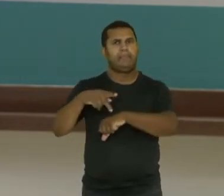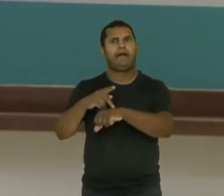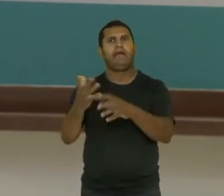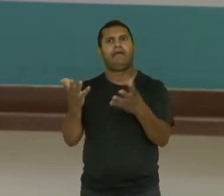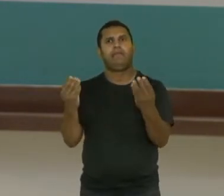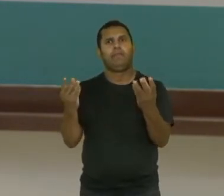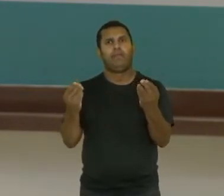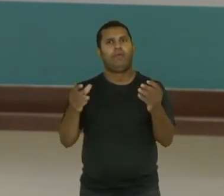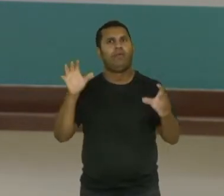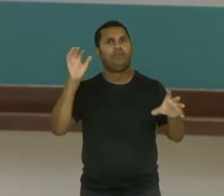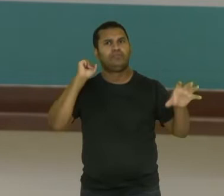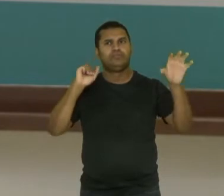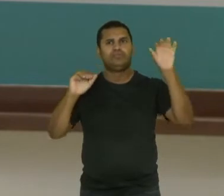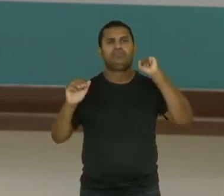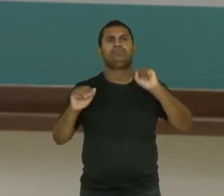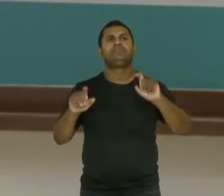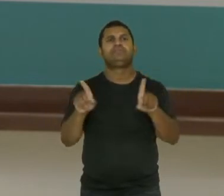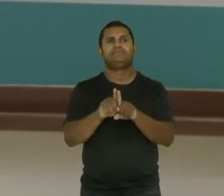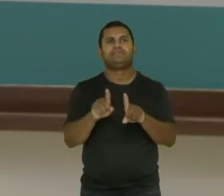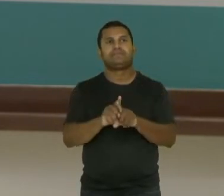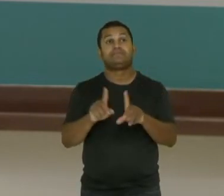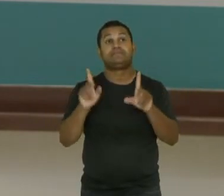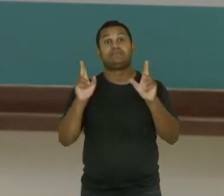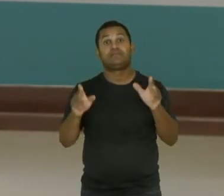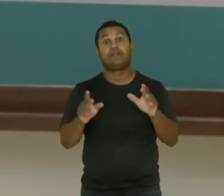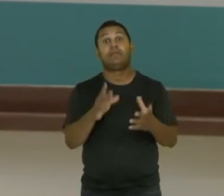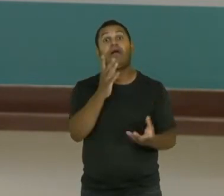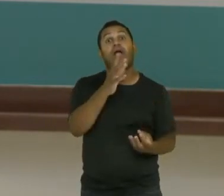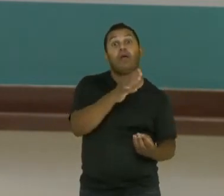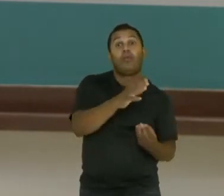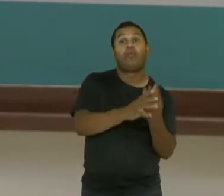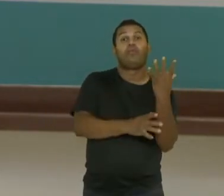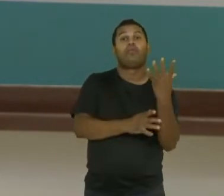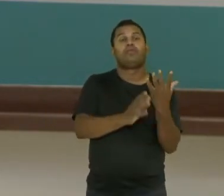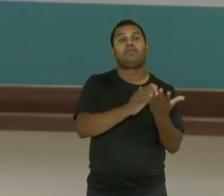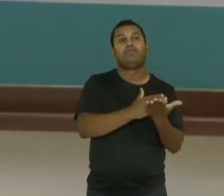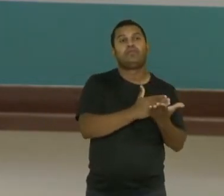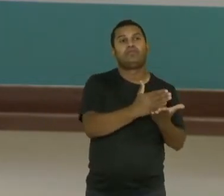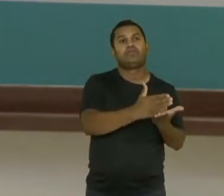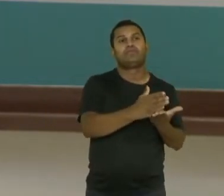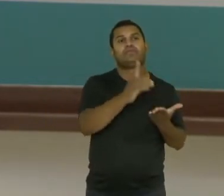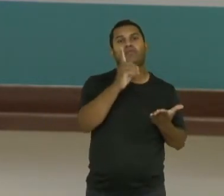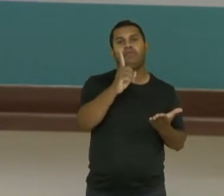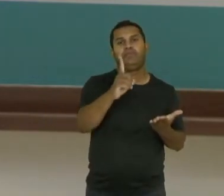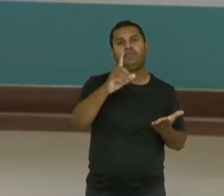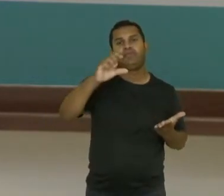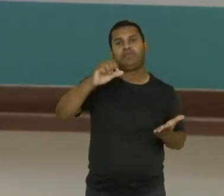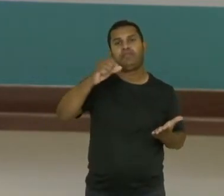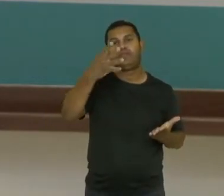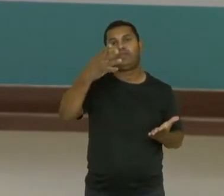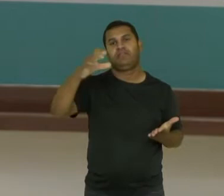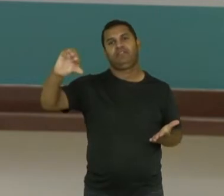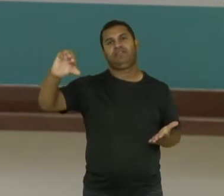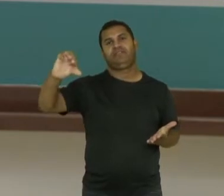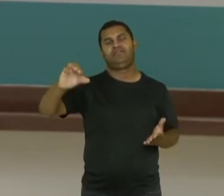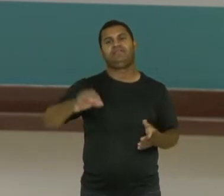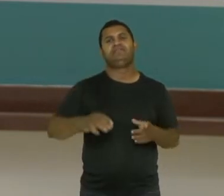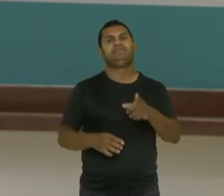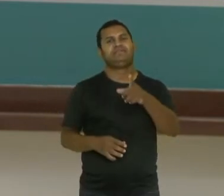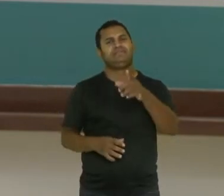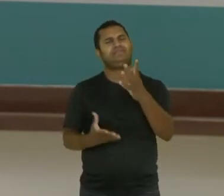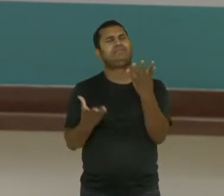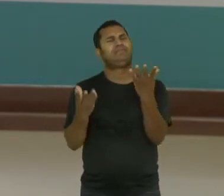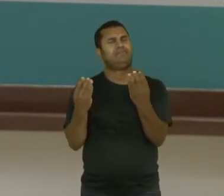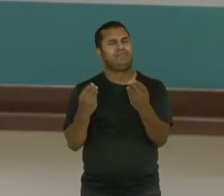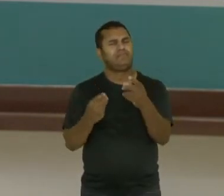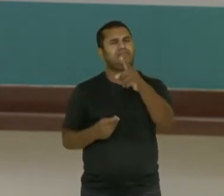culturas, uma música que originalmente é de 49 e que muitos de vocês talvez já tenham ouvido falar do